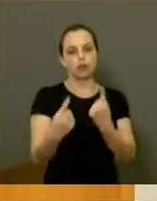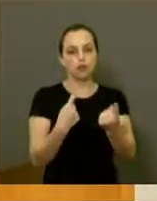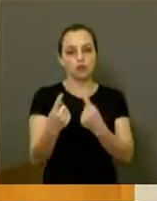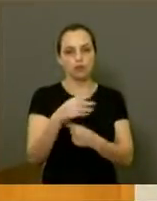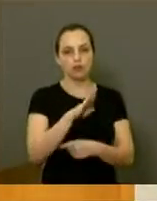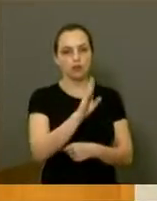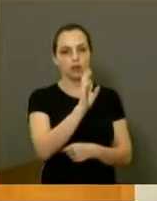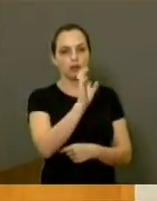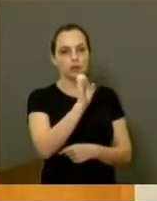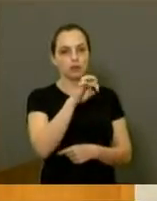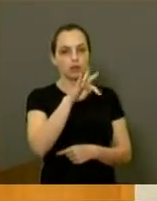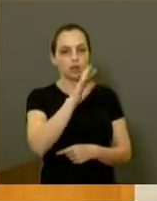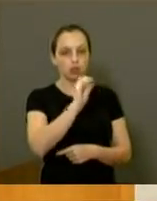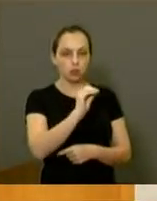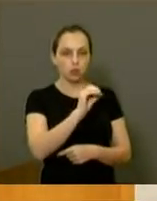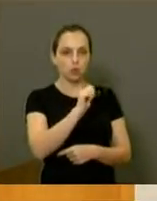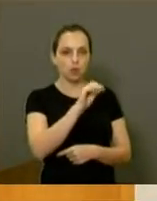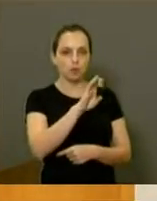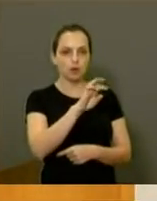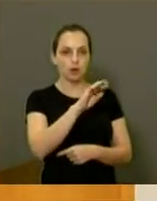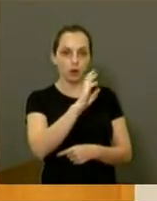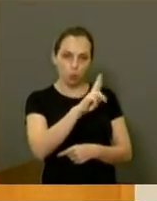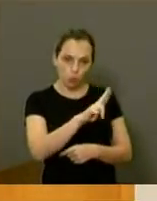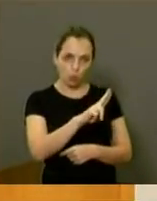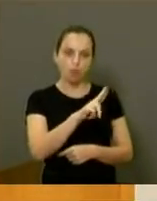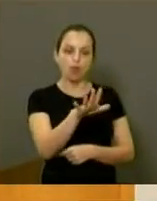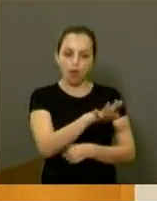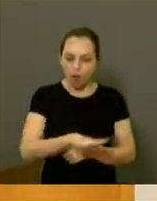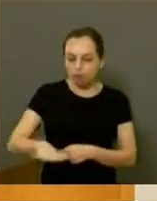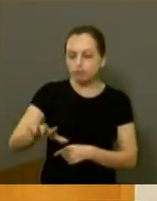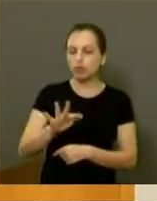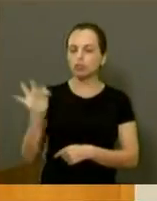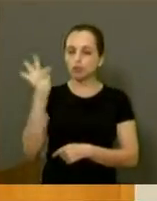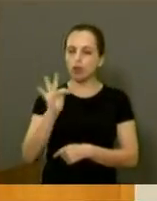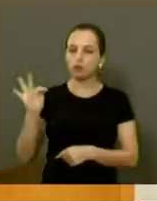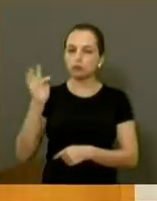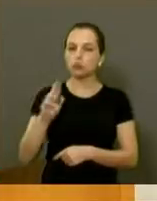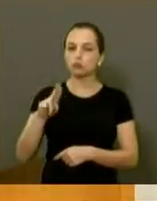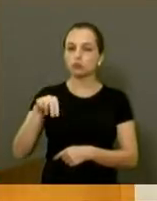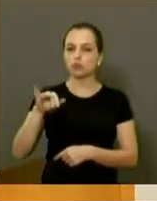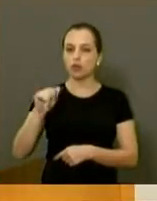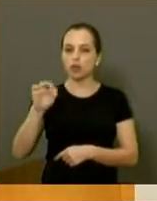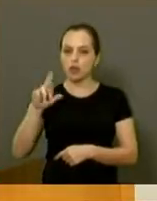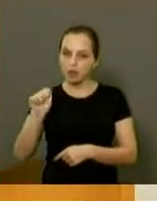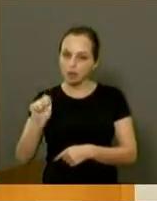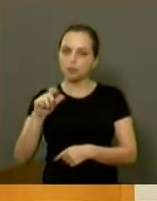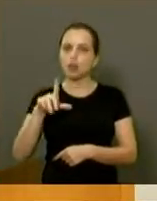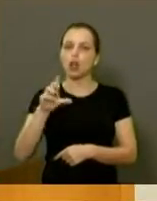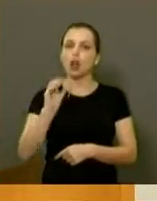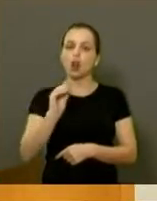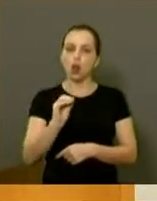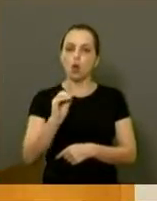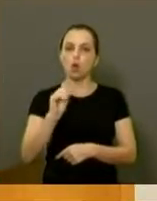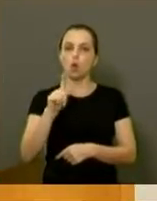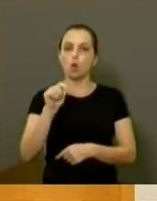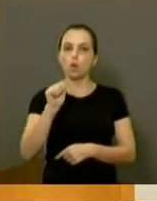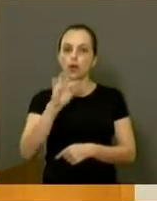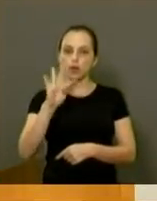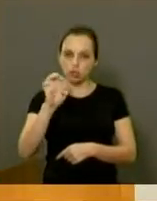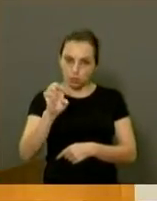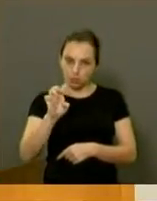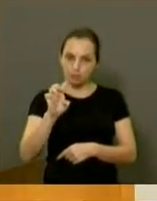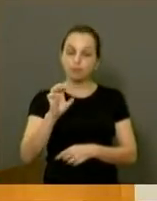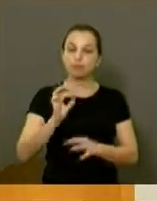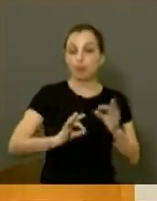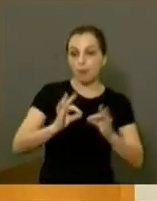de Abreu, a região da Uniara, do Logate, que o pessoal reclama muito, né, de barulho. E essas